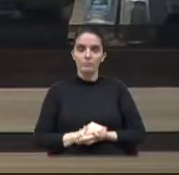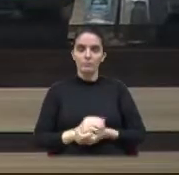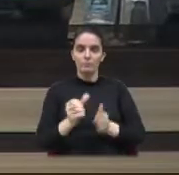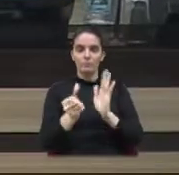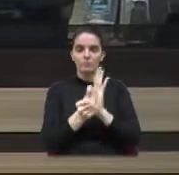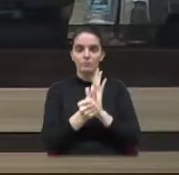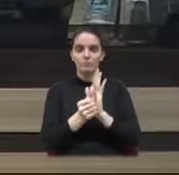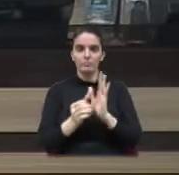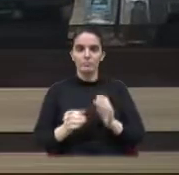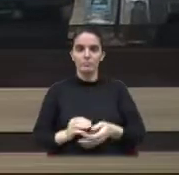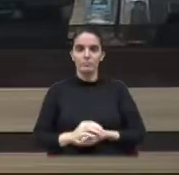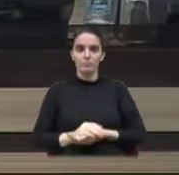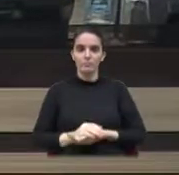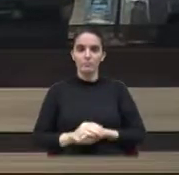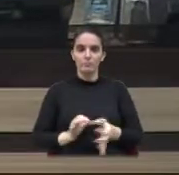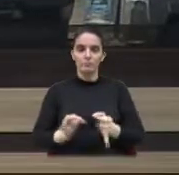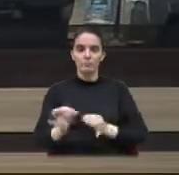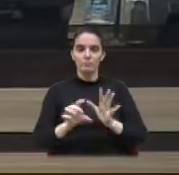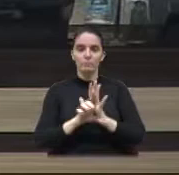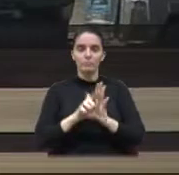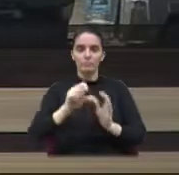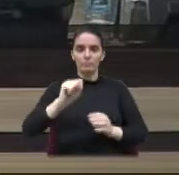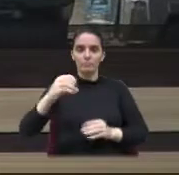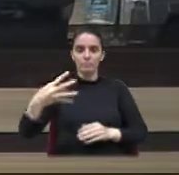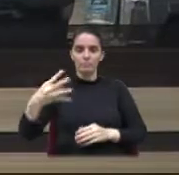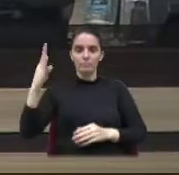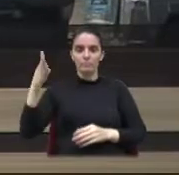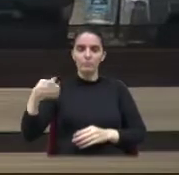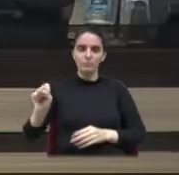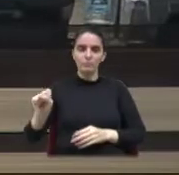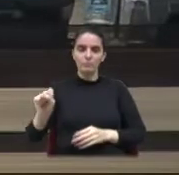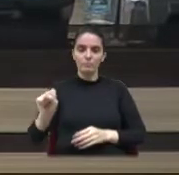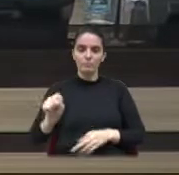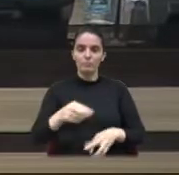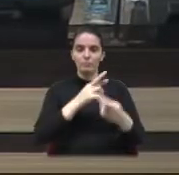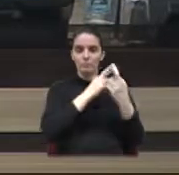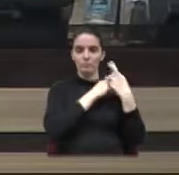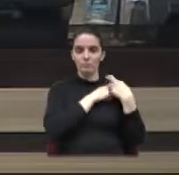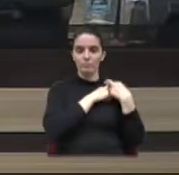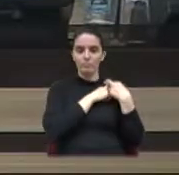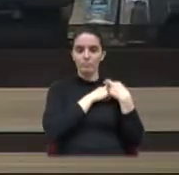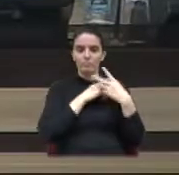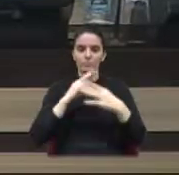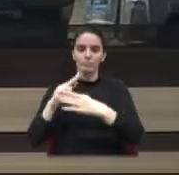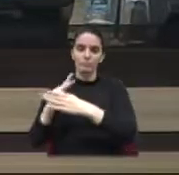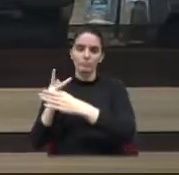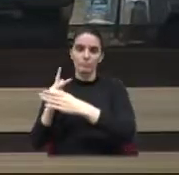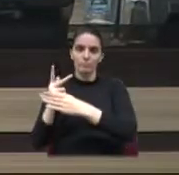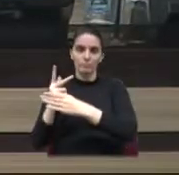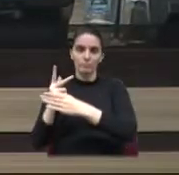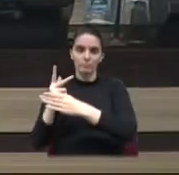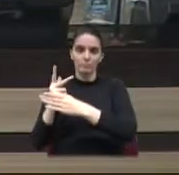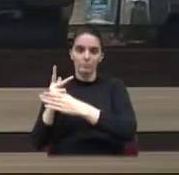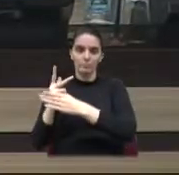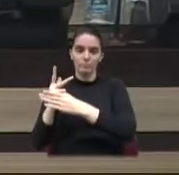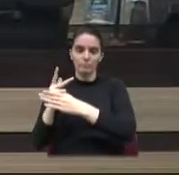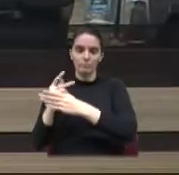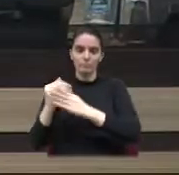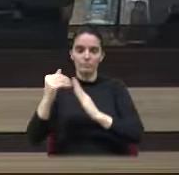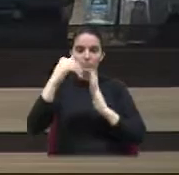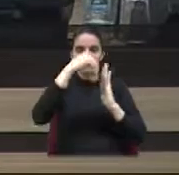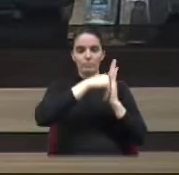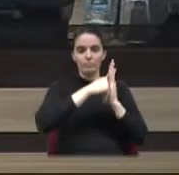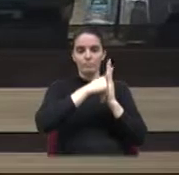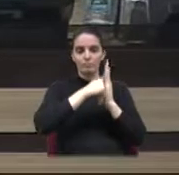Item 6 da pauta. Projeto de lei 84/2018, de autoria do novo vereador Helder Lúcio de